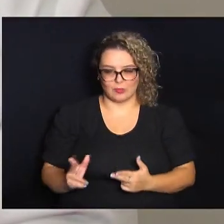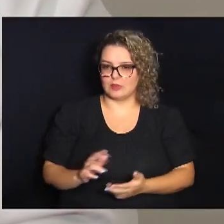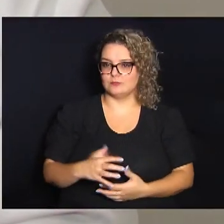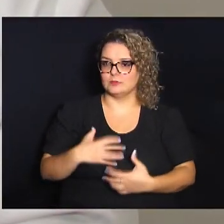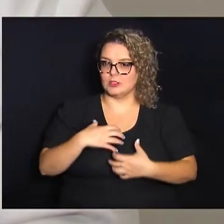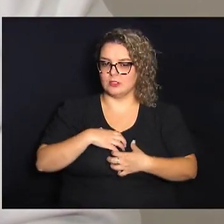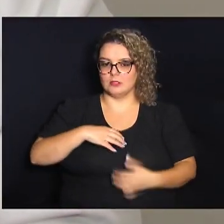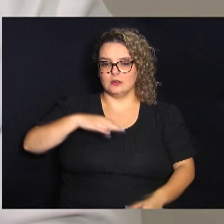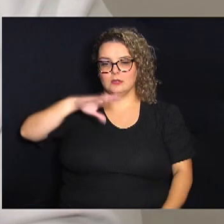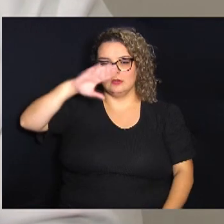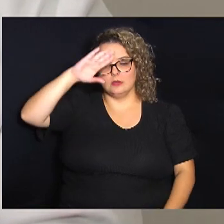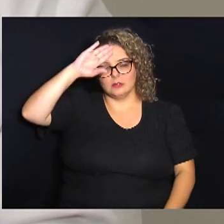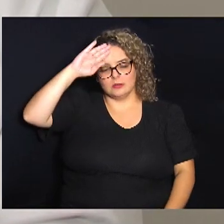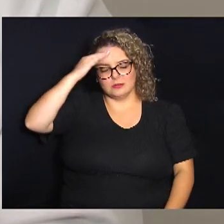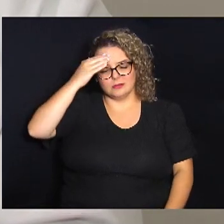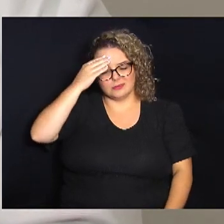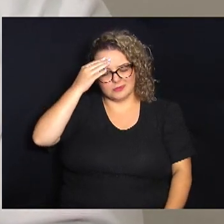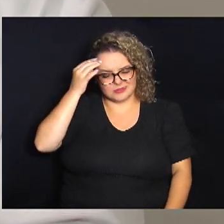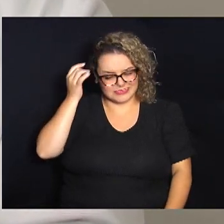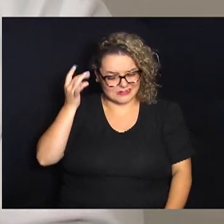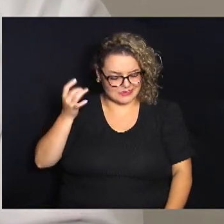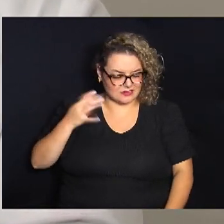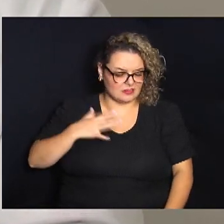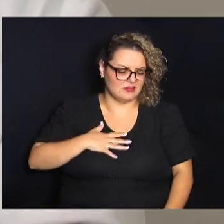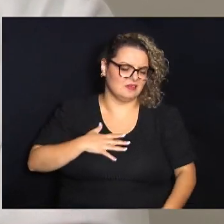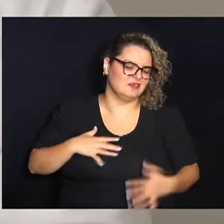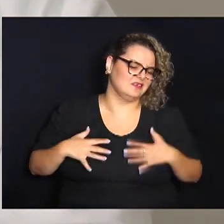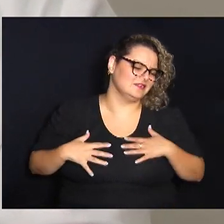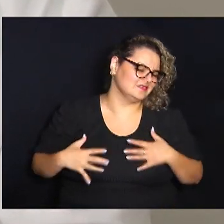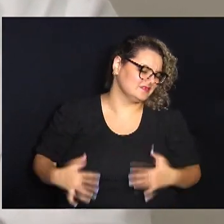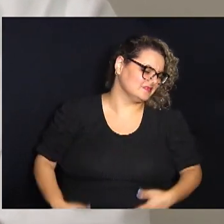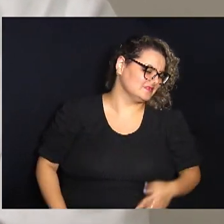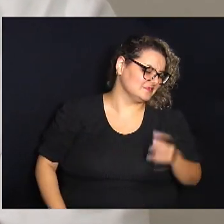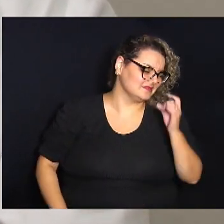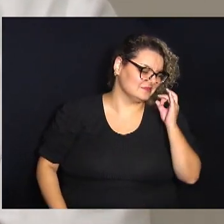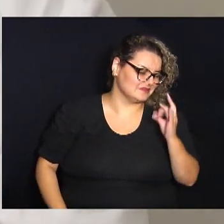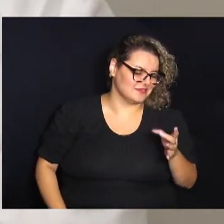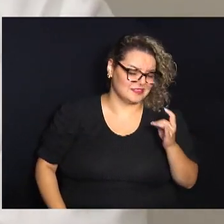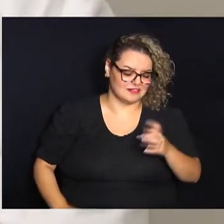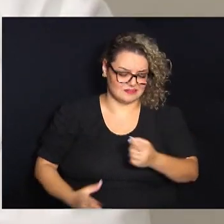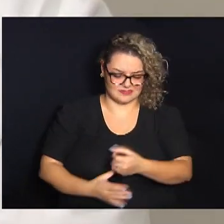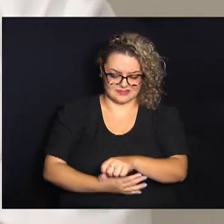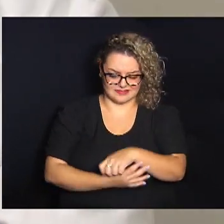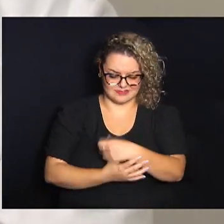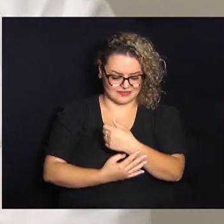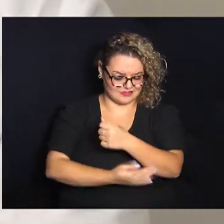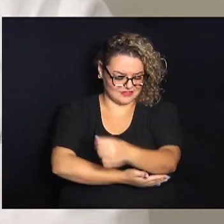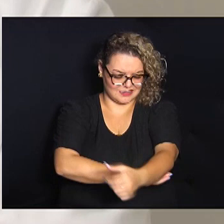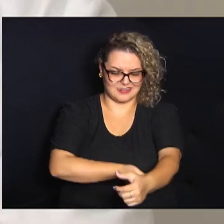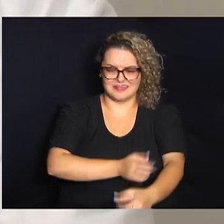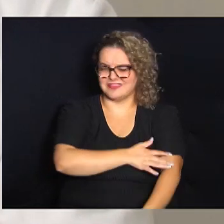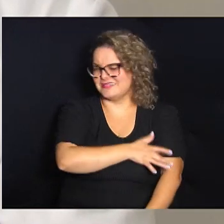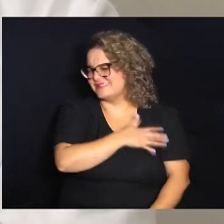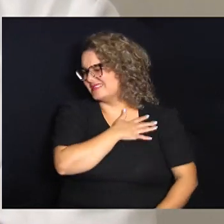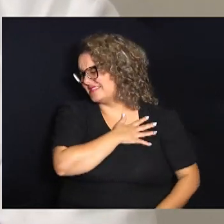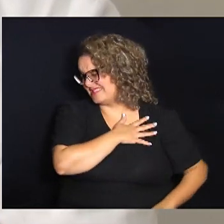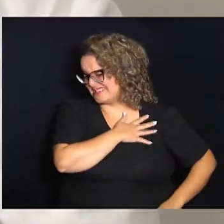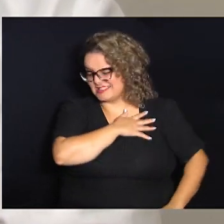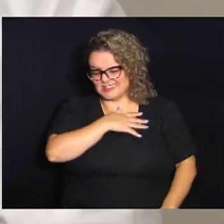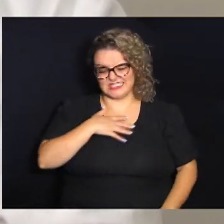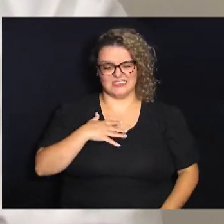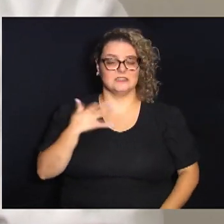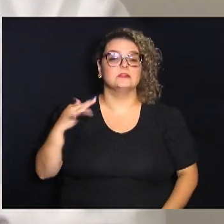são febre, dor de cabeça, dor no corpo, dor nas articulações. Inicialmente é isso, né, que acontece de forma